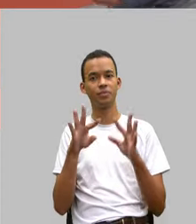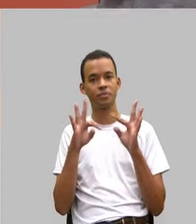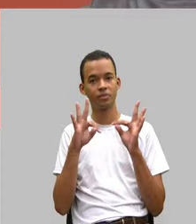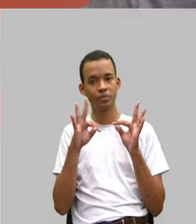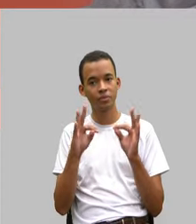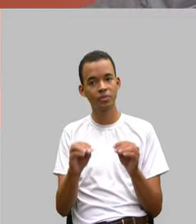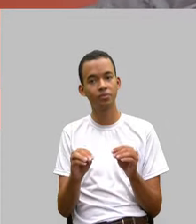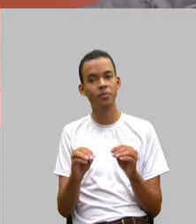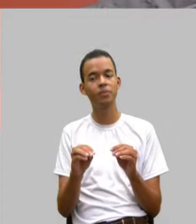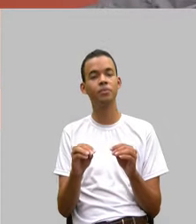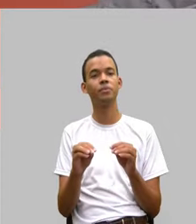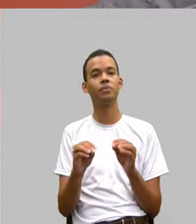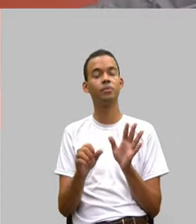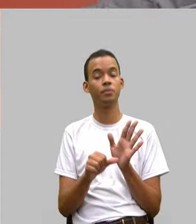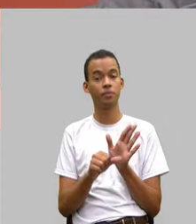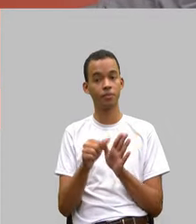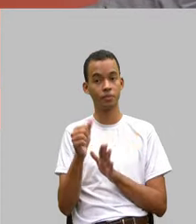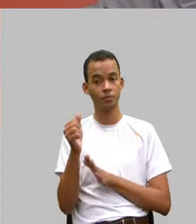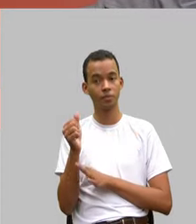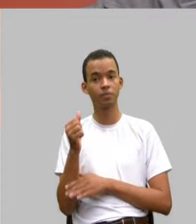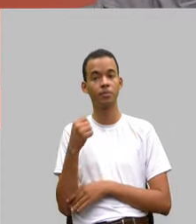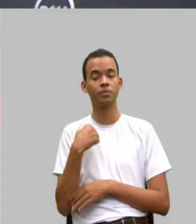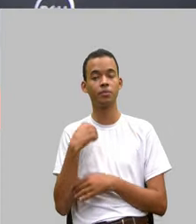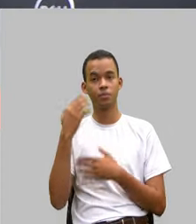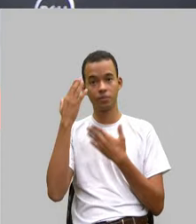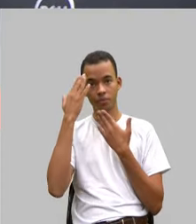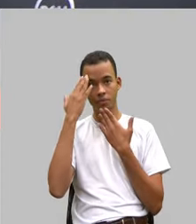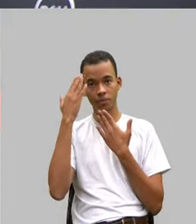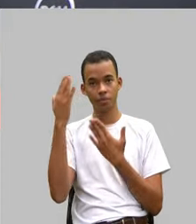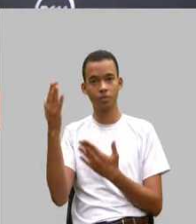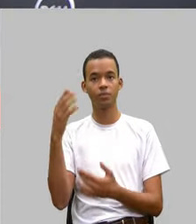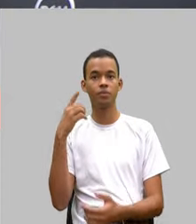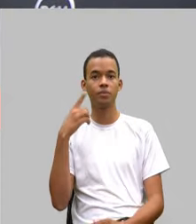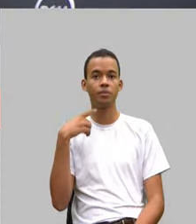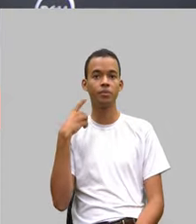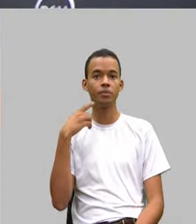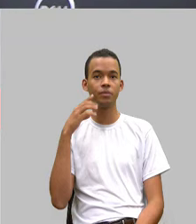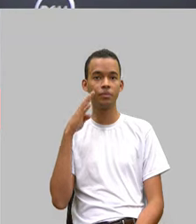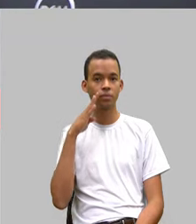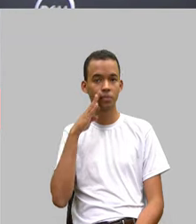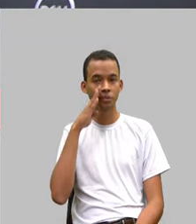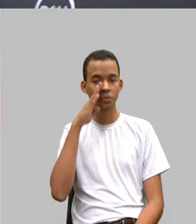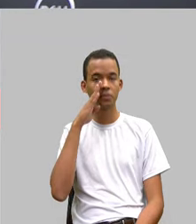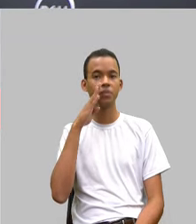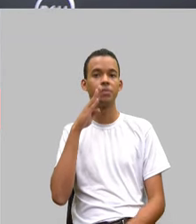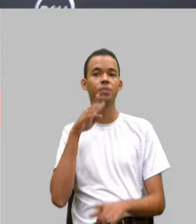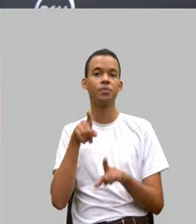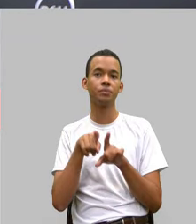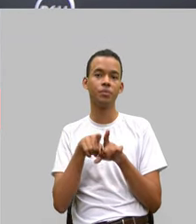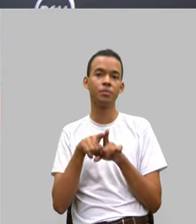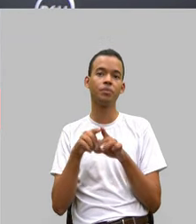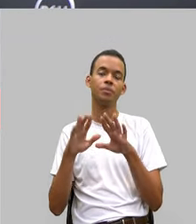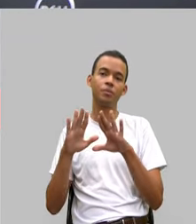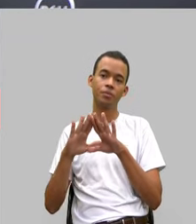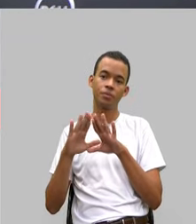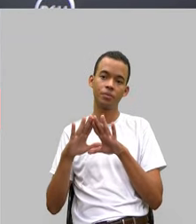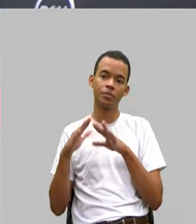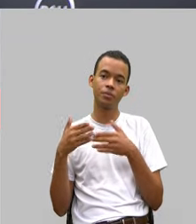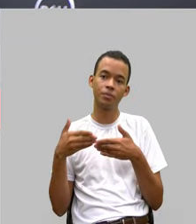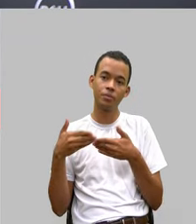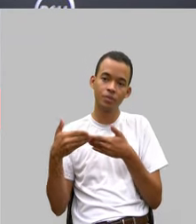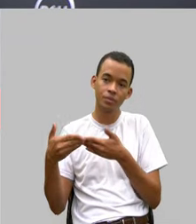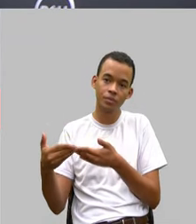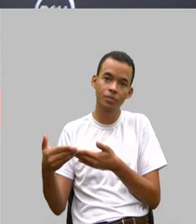primeiramente eu gostaria de agradecer a deputada e a associação também pelo convite e hoje a intenção